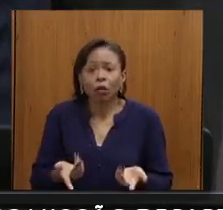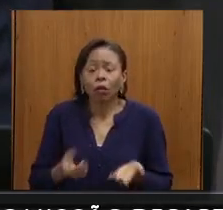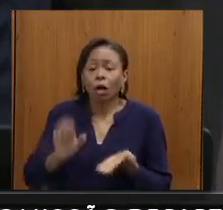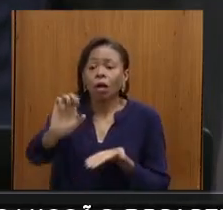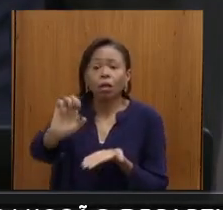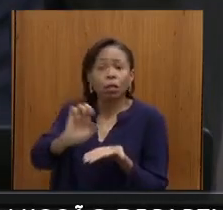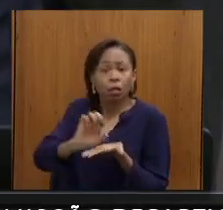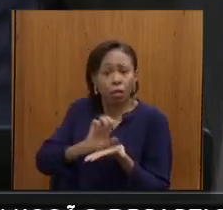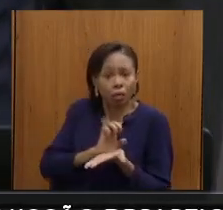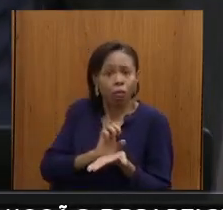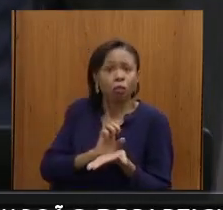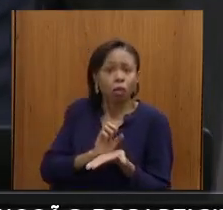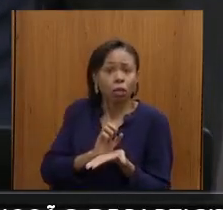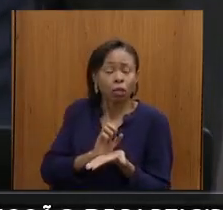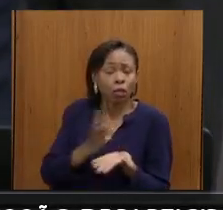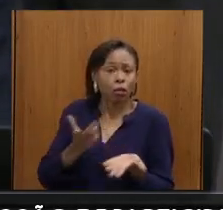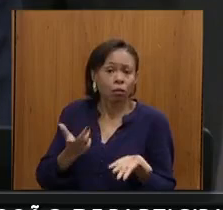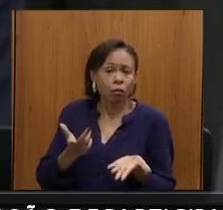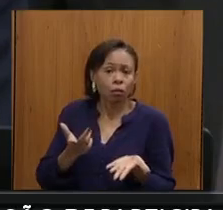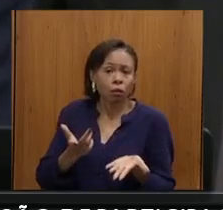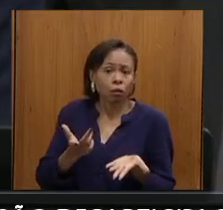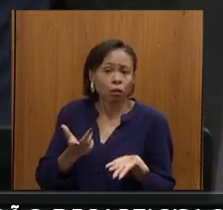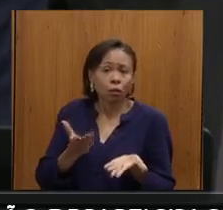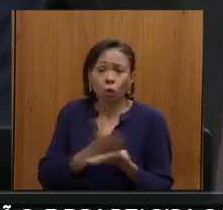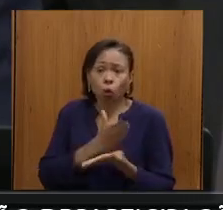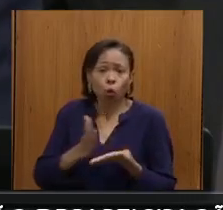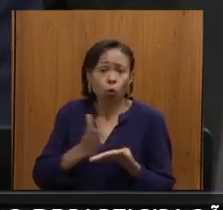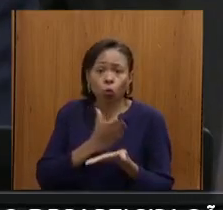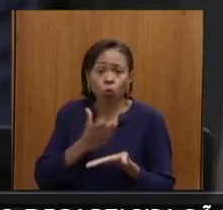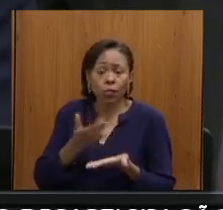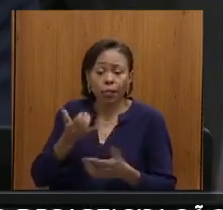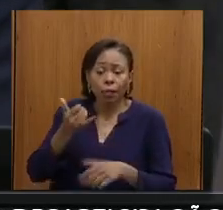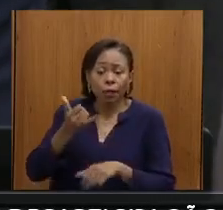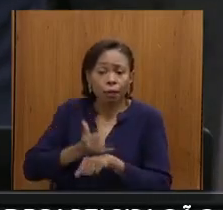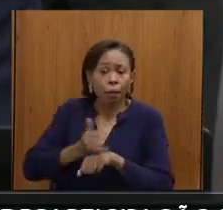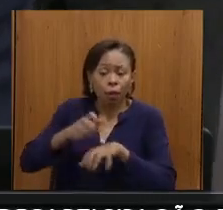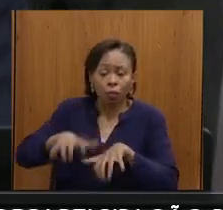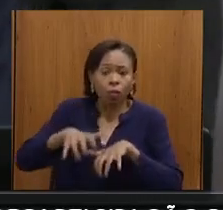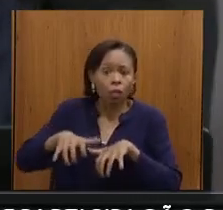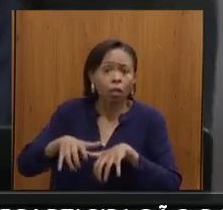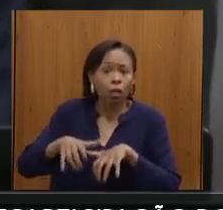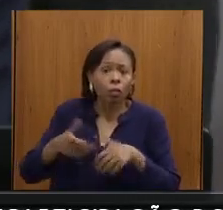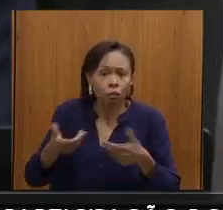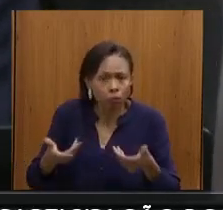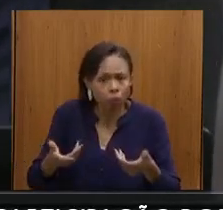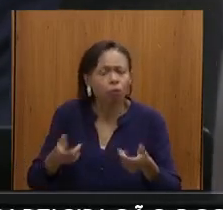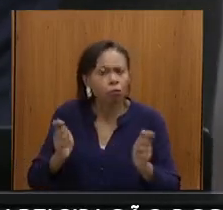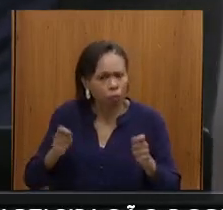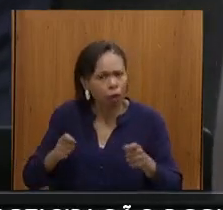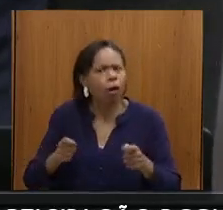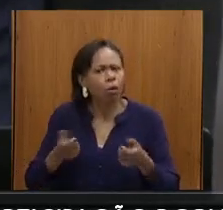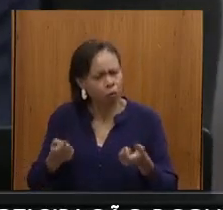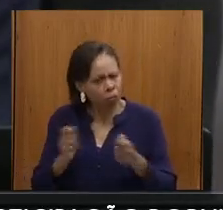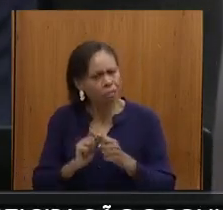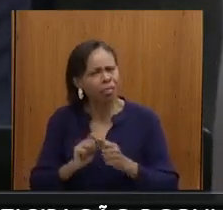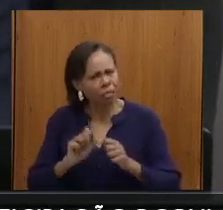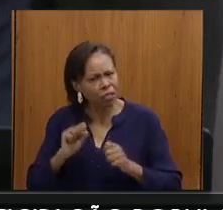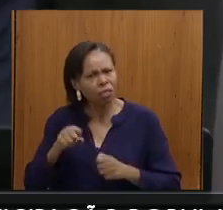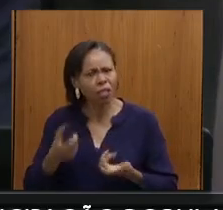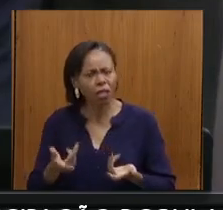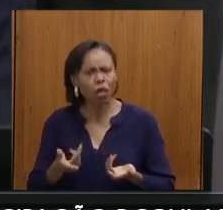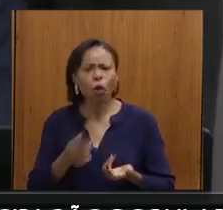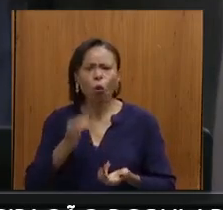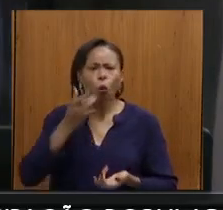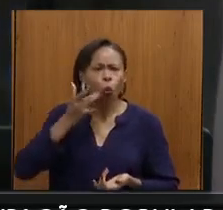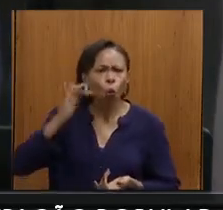alguns minerais? Por que não? Já existe, já pode ser feito, vamos fazer, vamos tributar o ouro, vamos